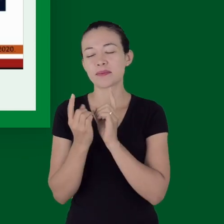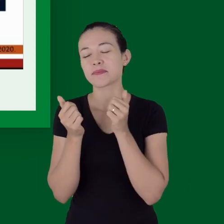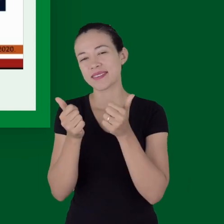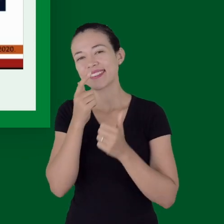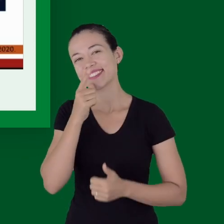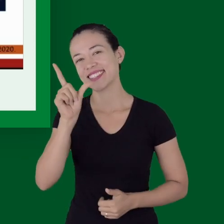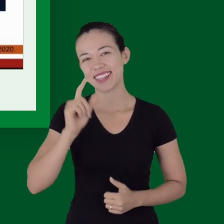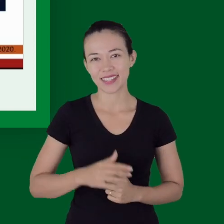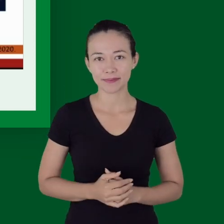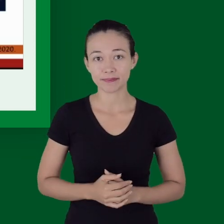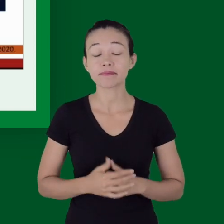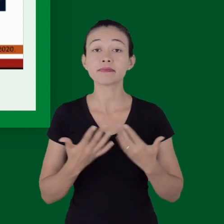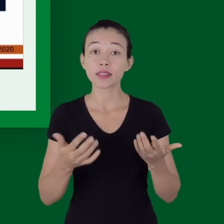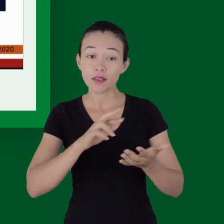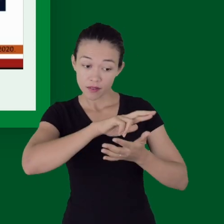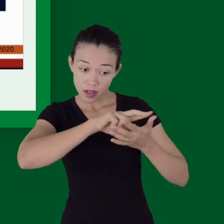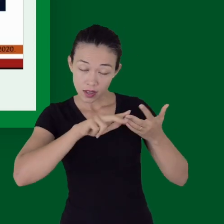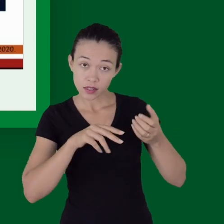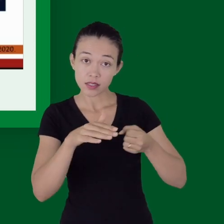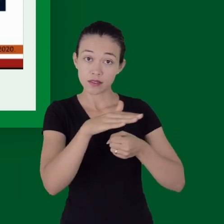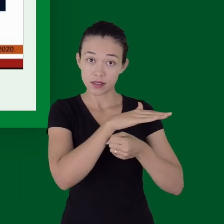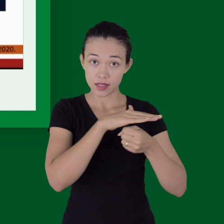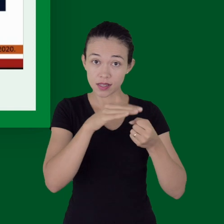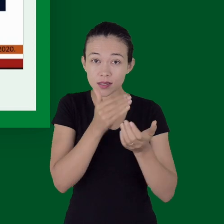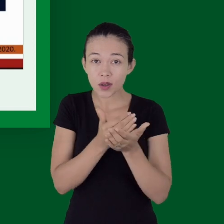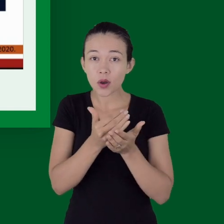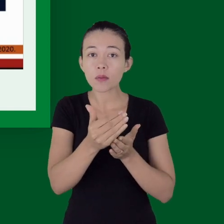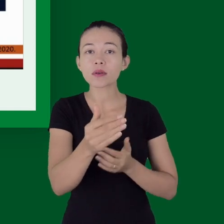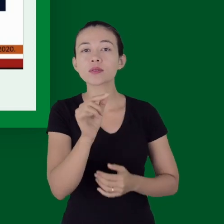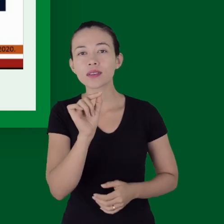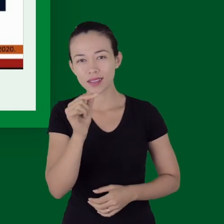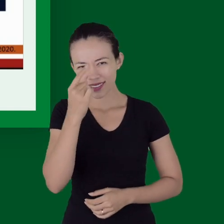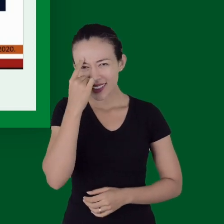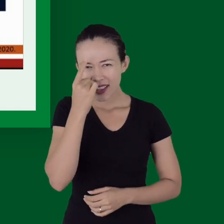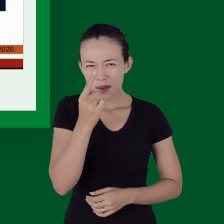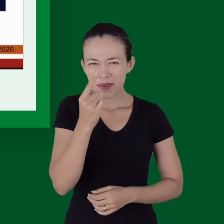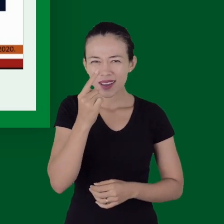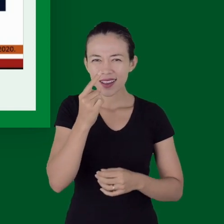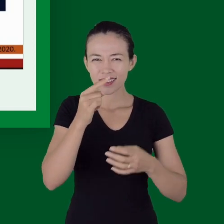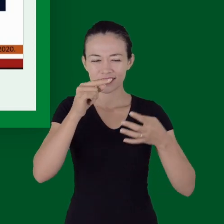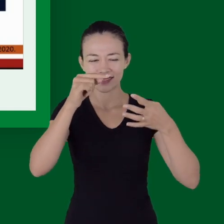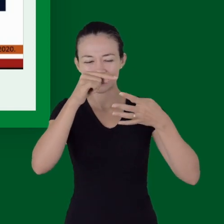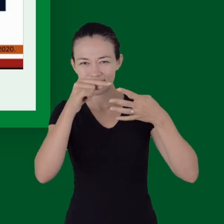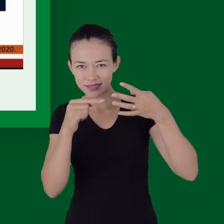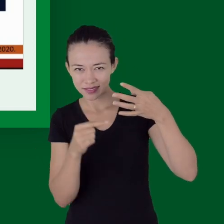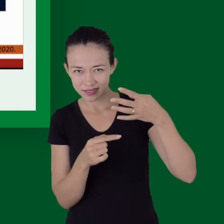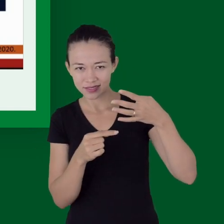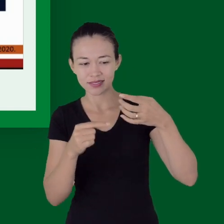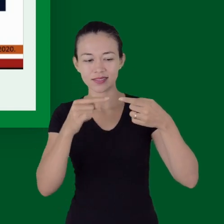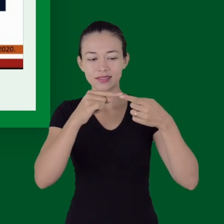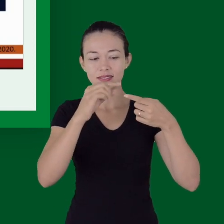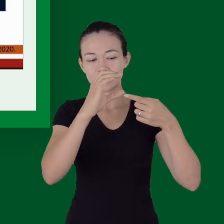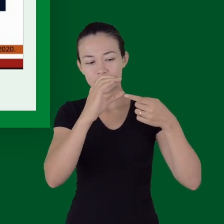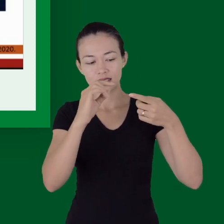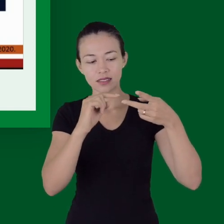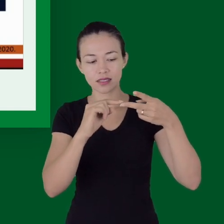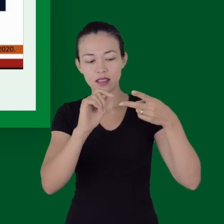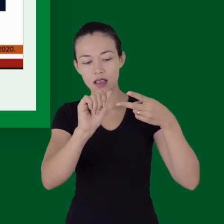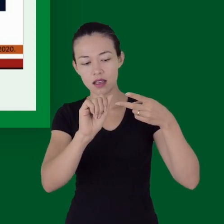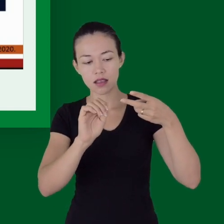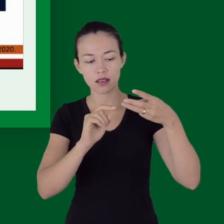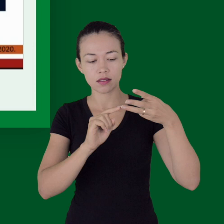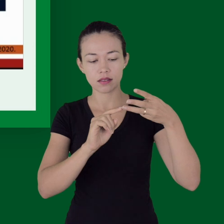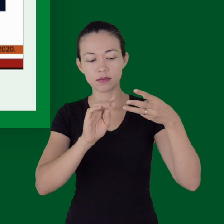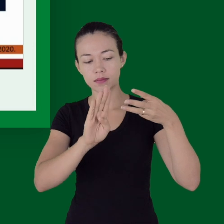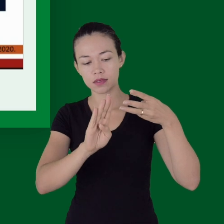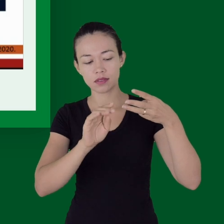No suporte avançado, a gente vai começar novamente na mesma sequência do suporte básico, tá? Então, o Lux ABD.